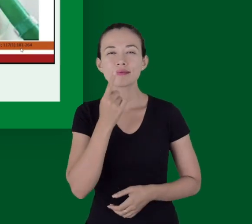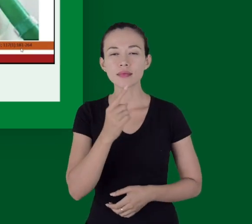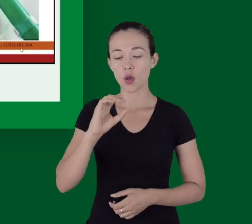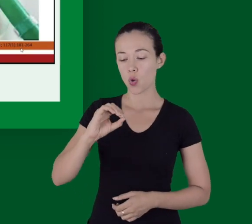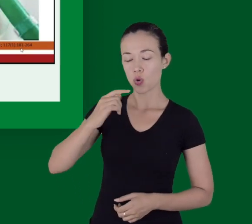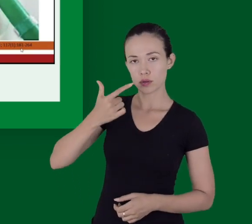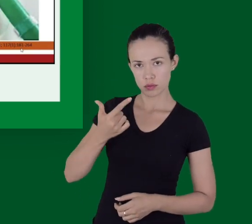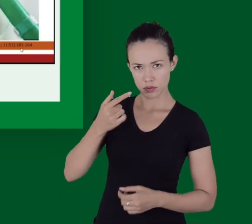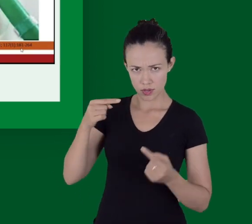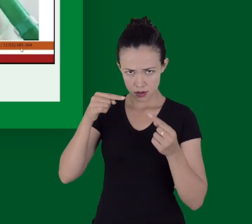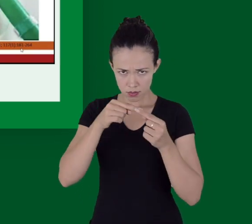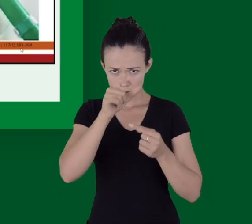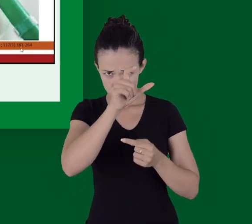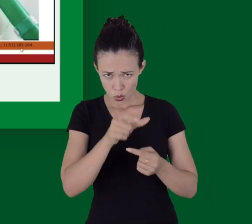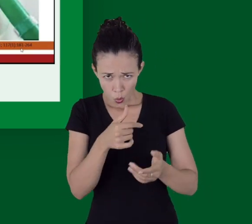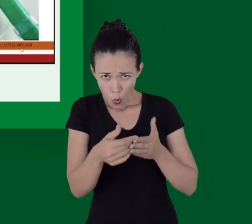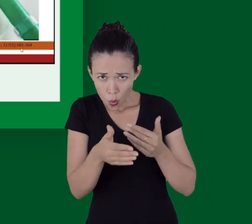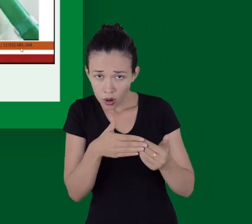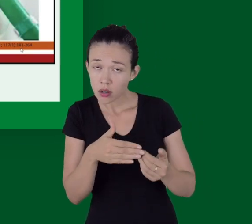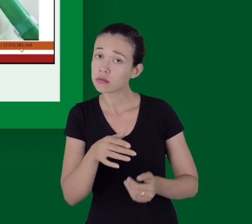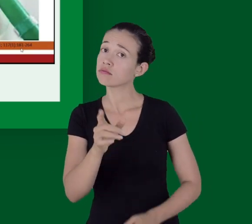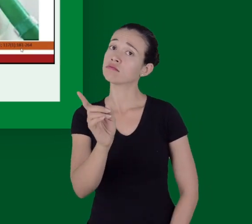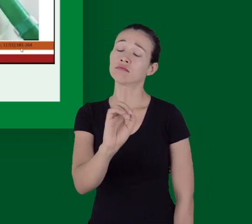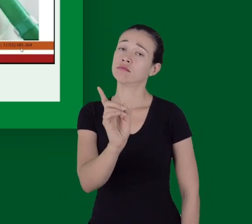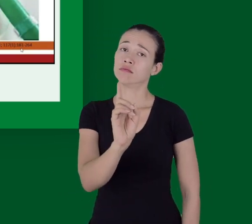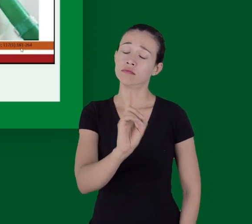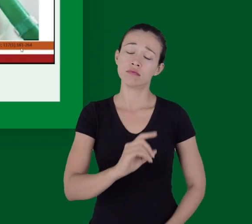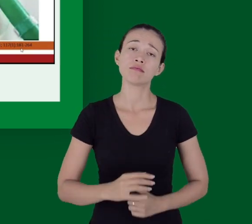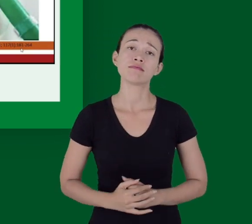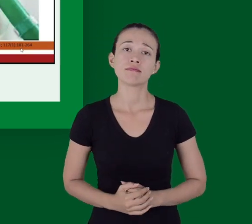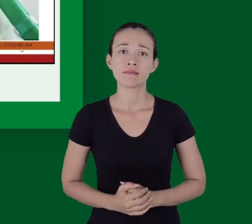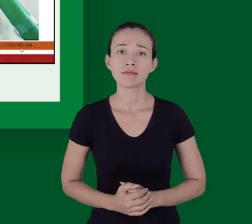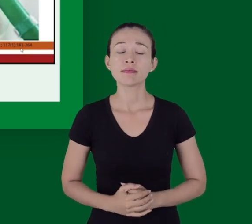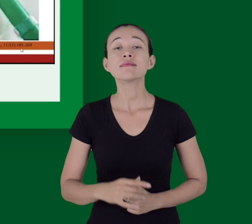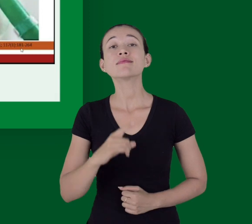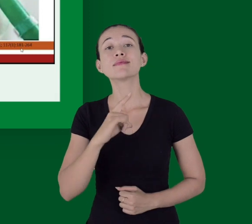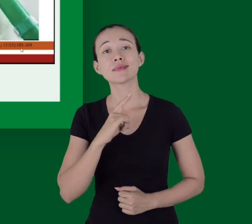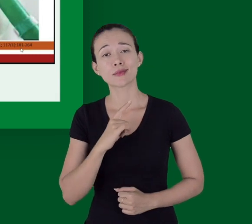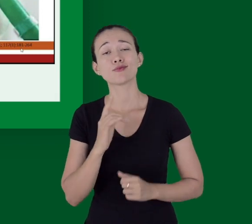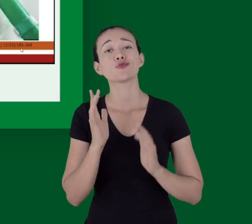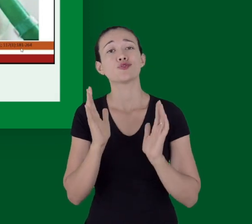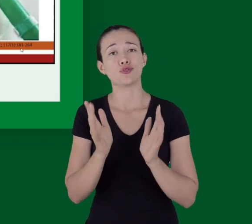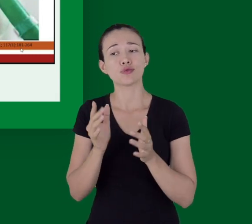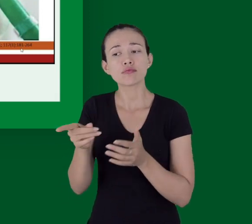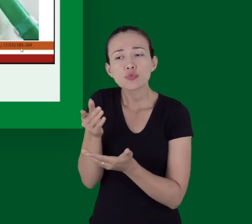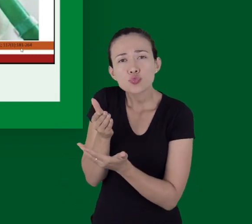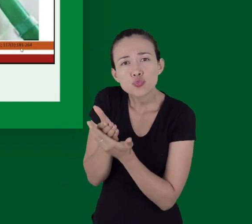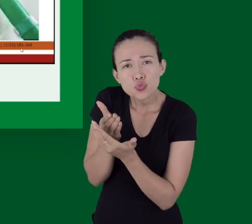oxigênio, você vai fazer em todo mundo? Não. A gente já tem provas de que paciente